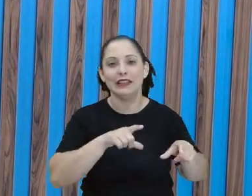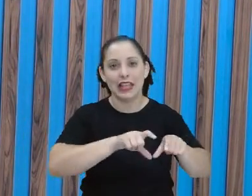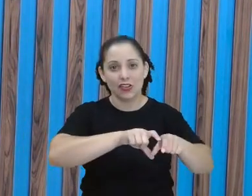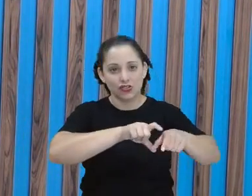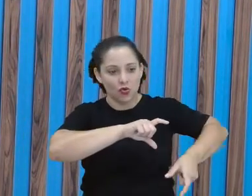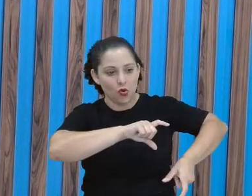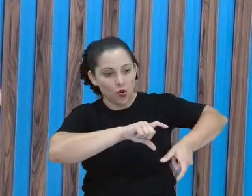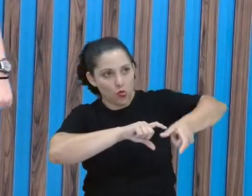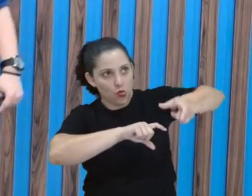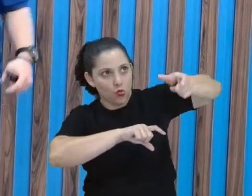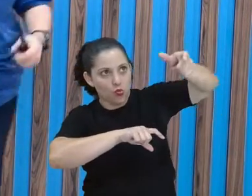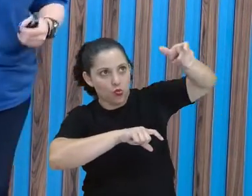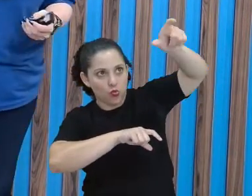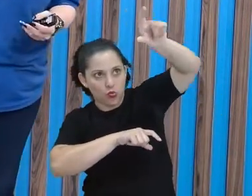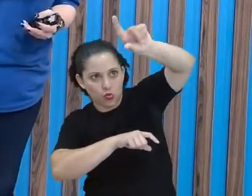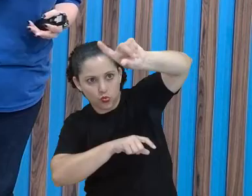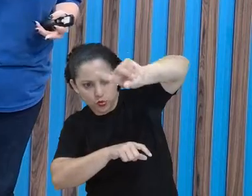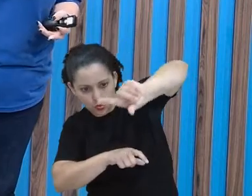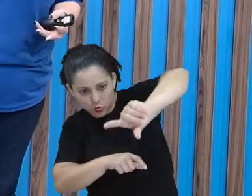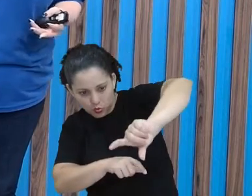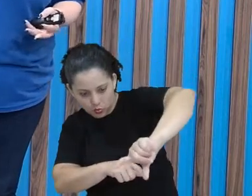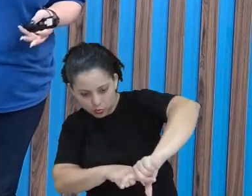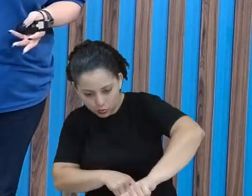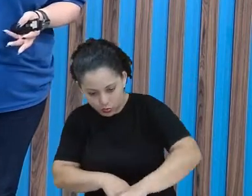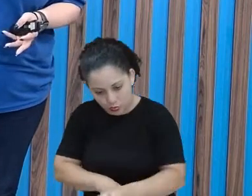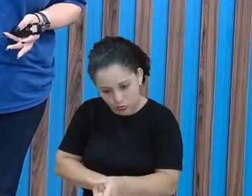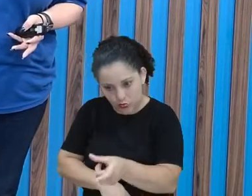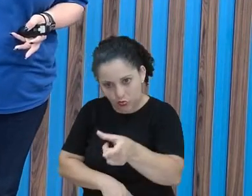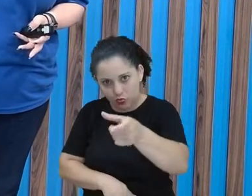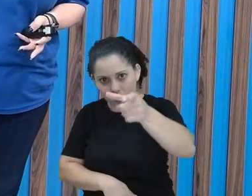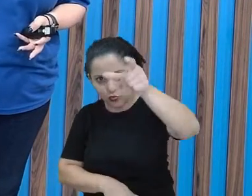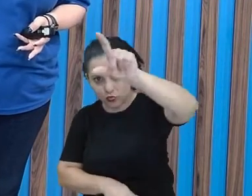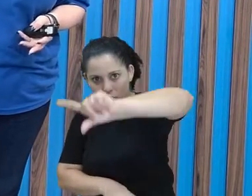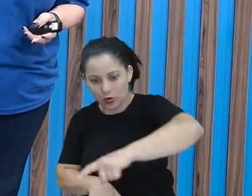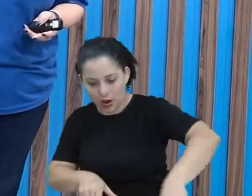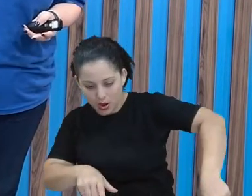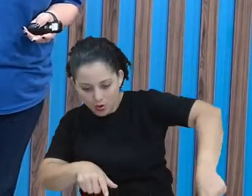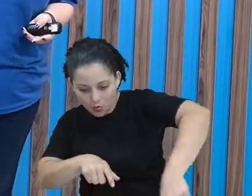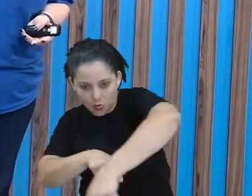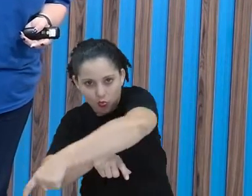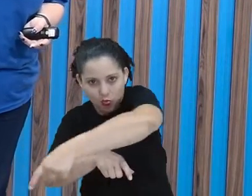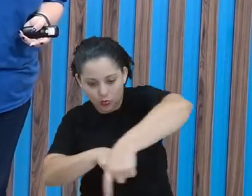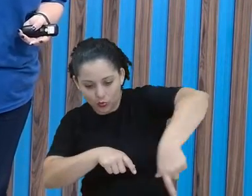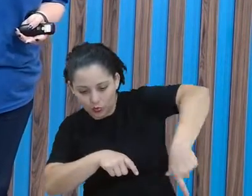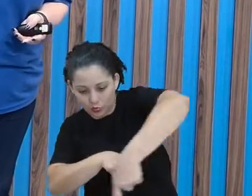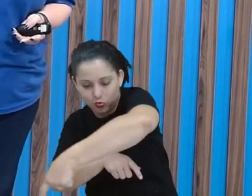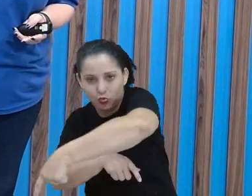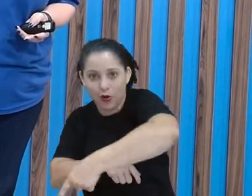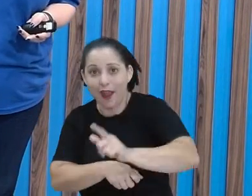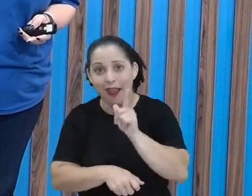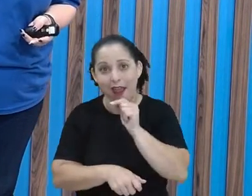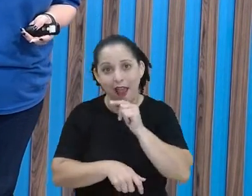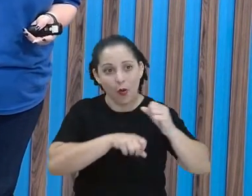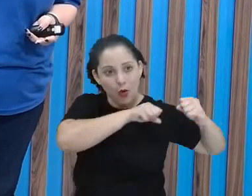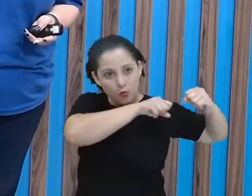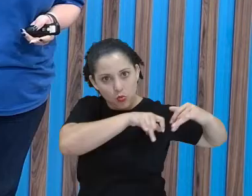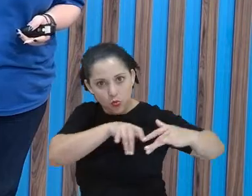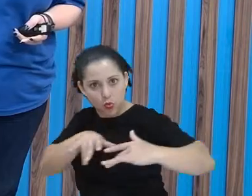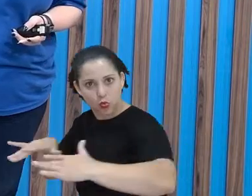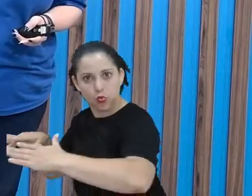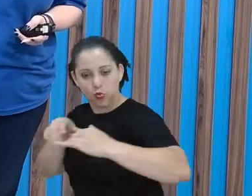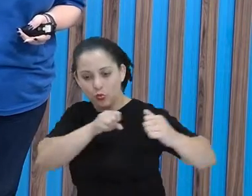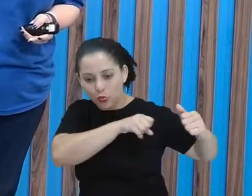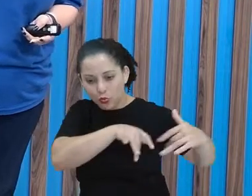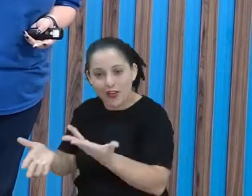canos que estão, né, pela cidade inteira, para poder chegar através desses canos nas